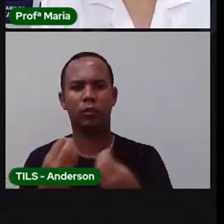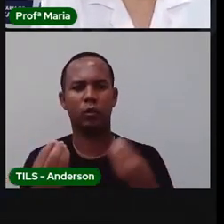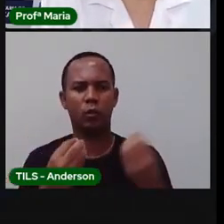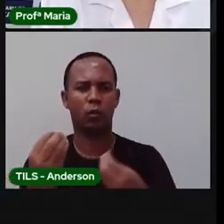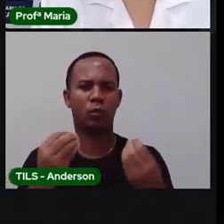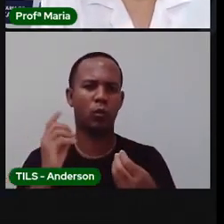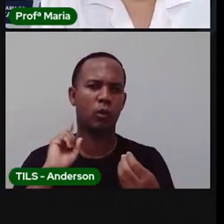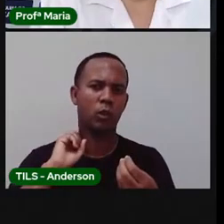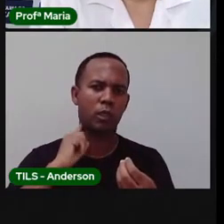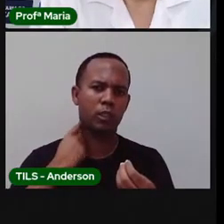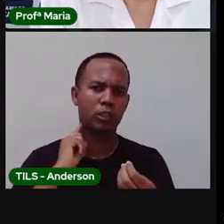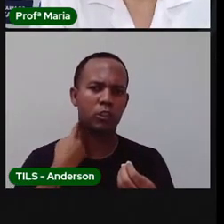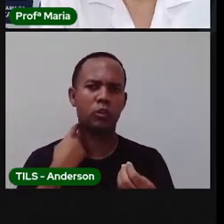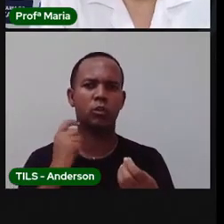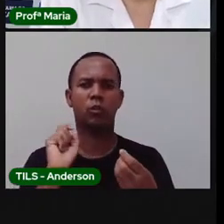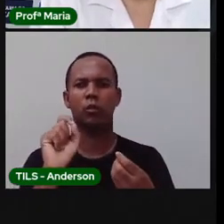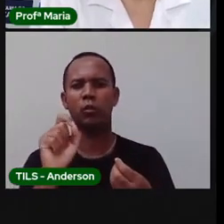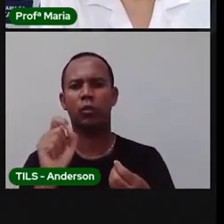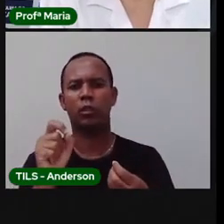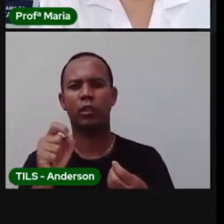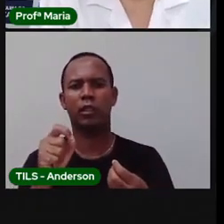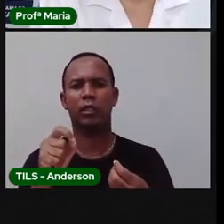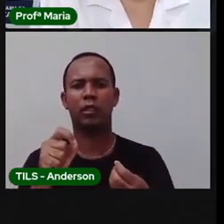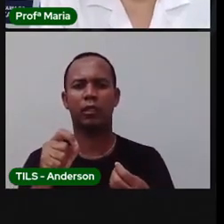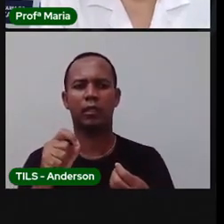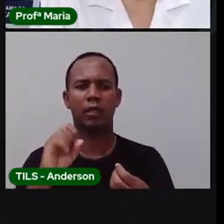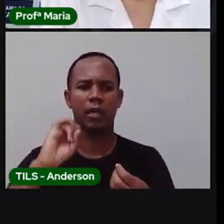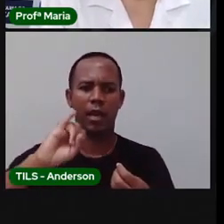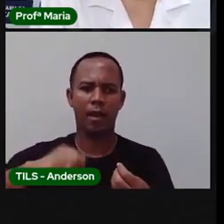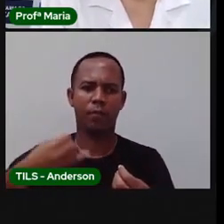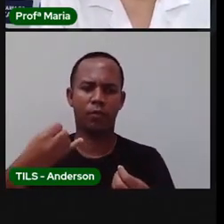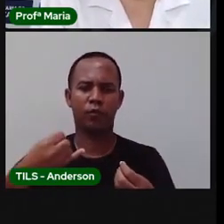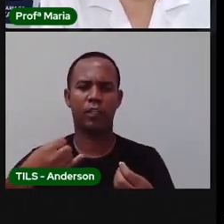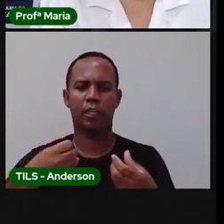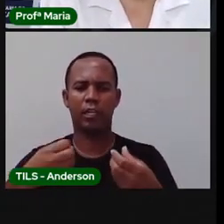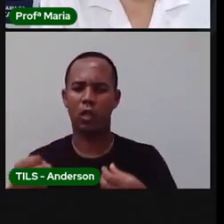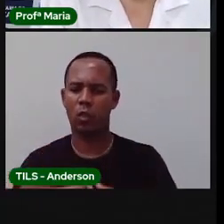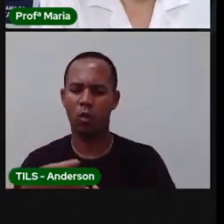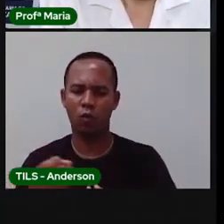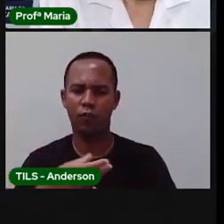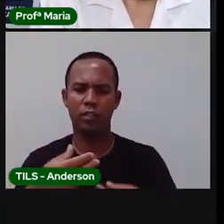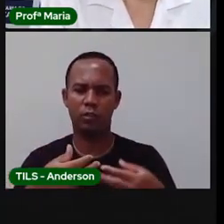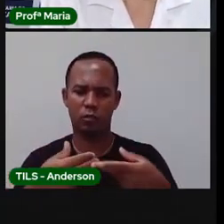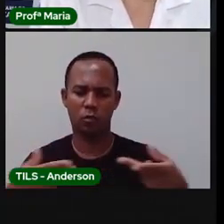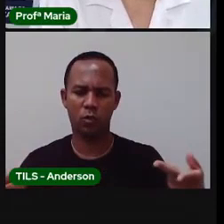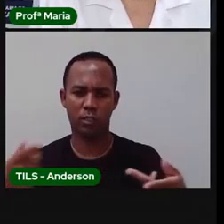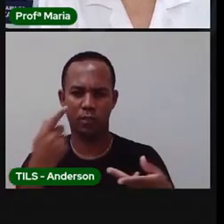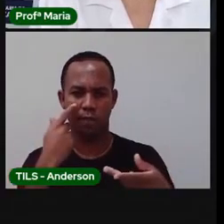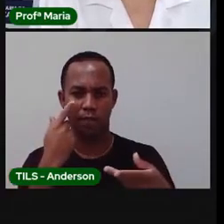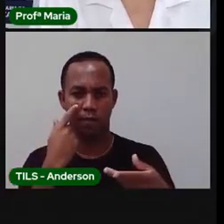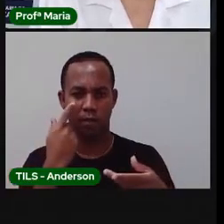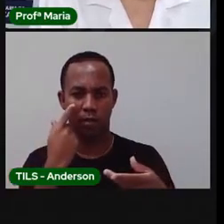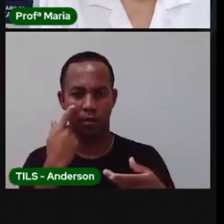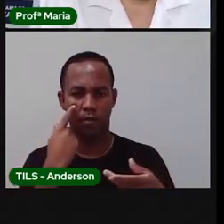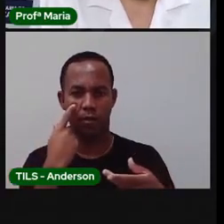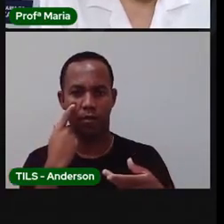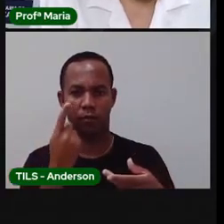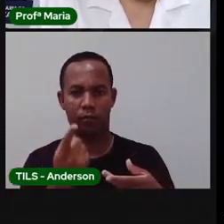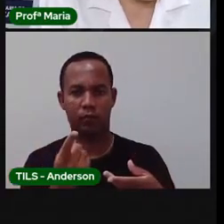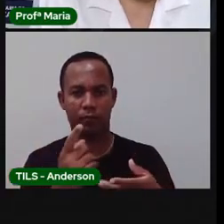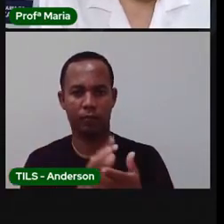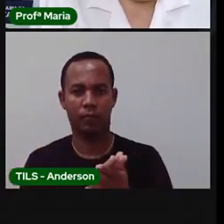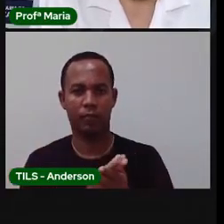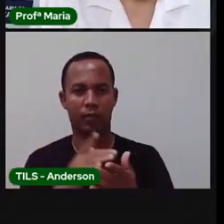como matéria-prima, que será reaproveitada para fazer novos produtos. Olha só quantas vantagens a danada